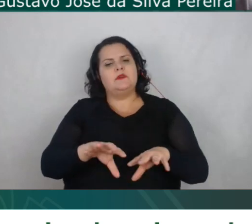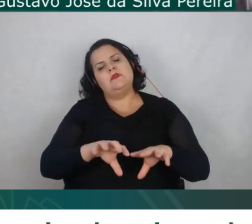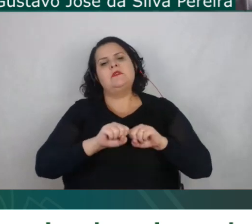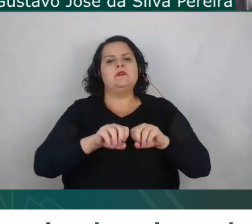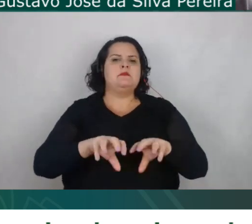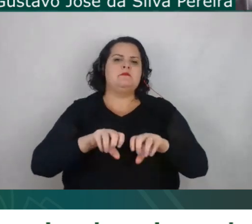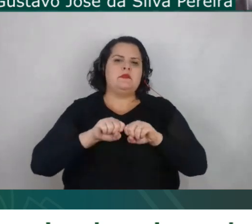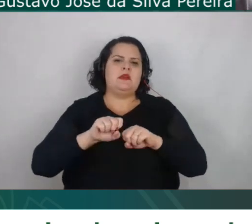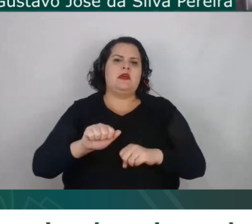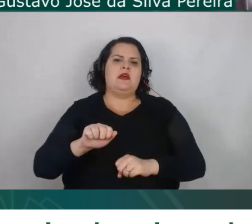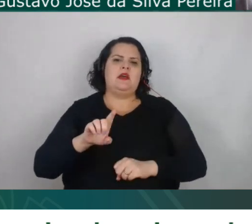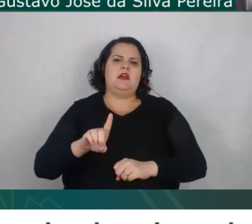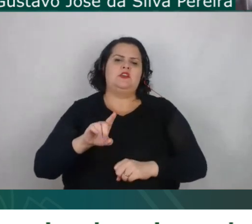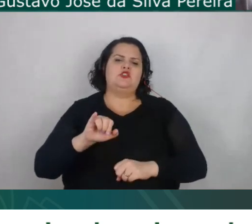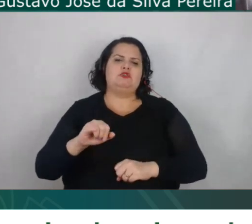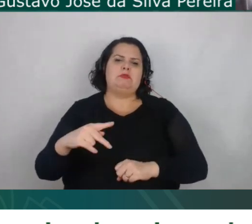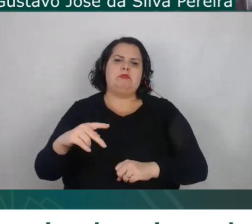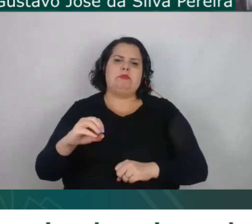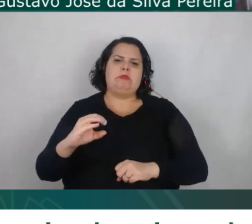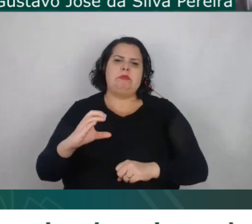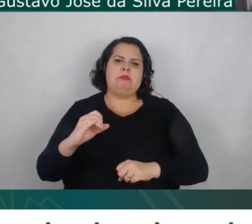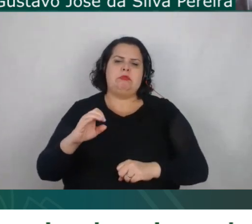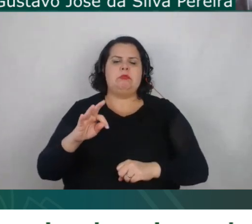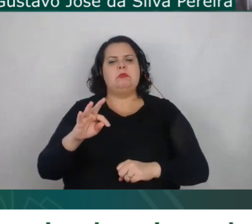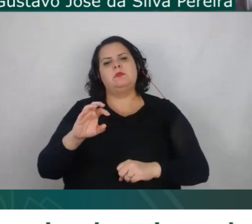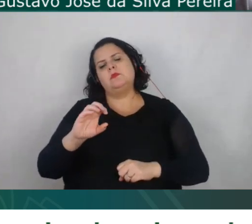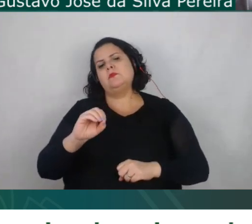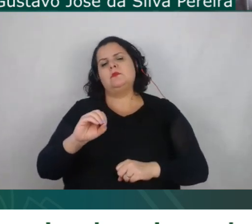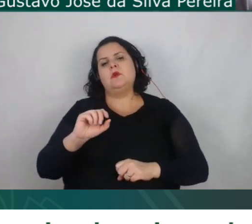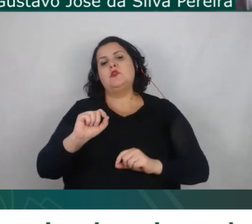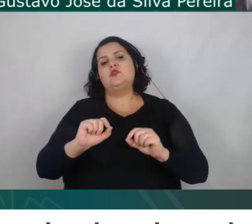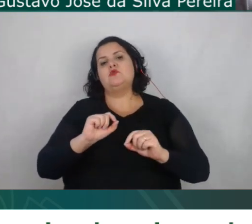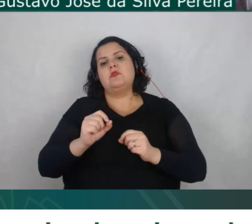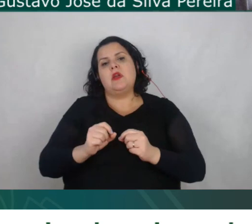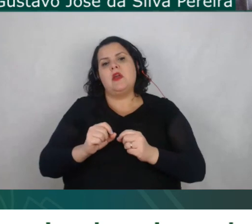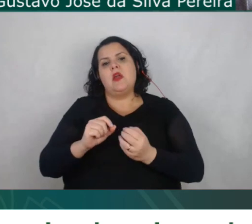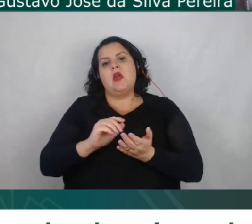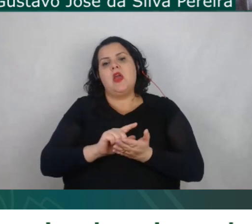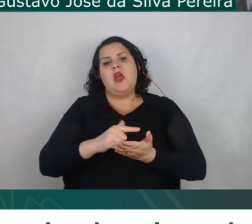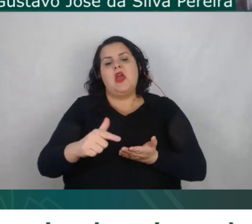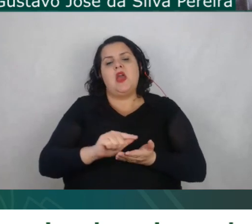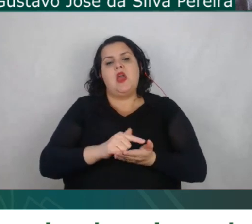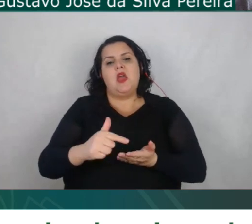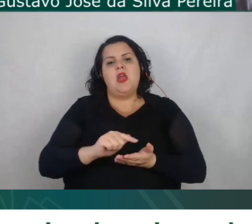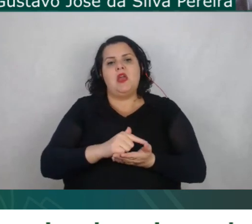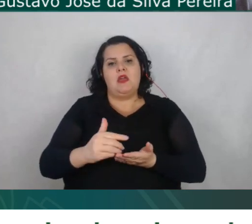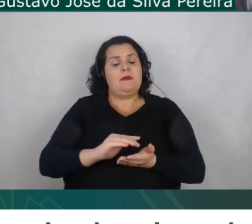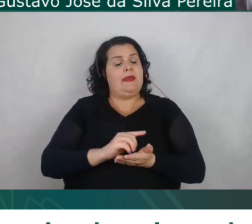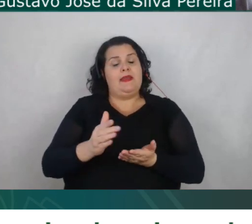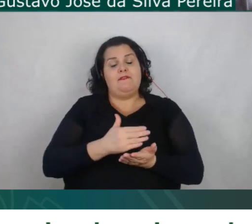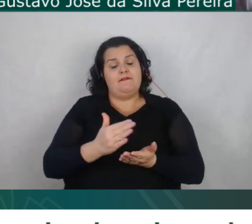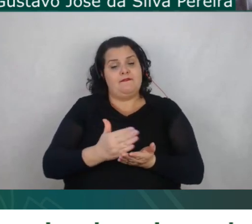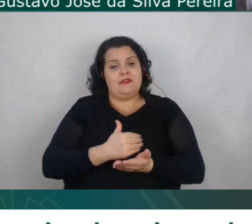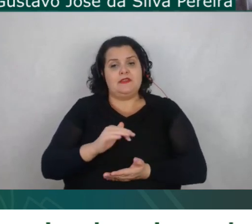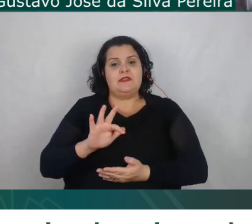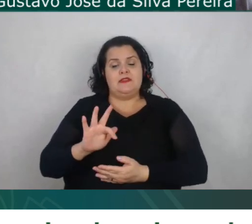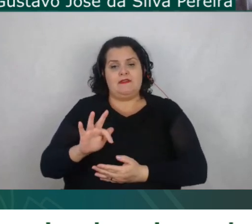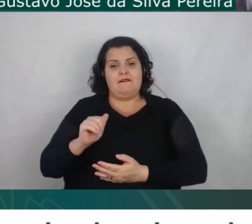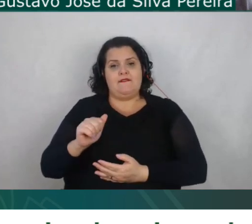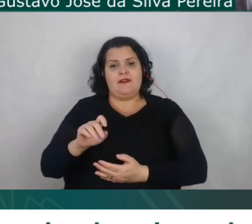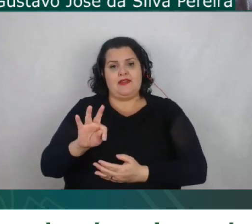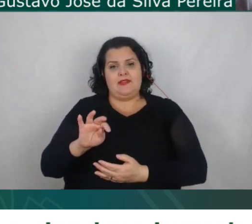pelo SARS-CoV-2, né? Saiu na revista da FAPESP essa semana. E aí, então, estou perguntando